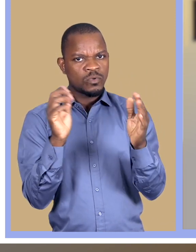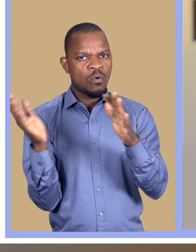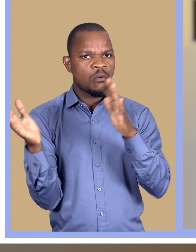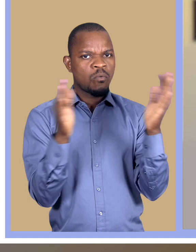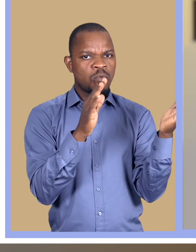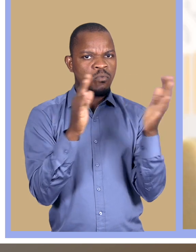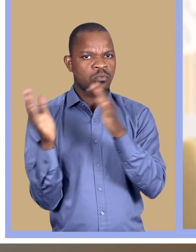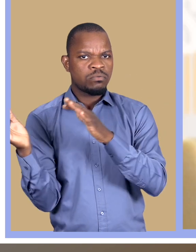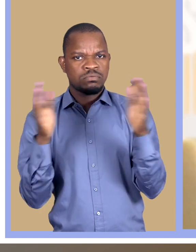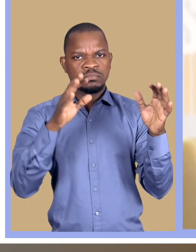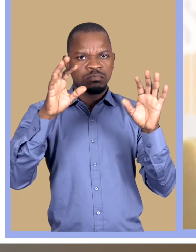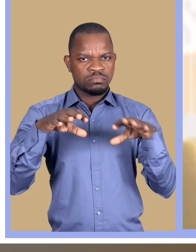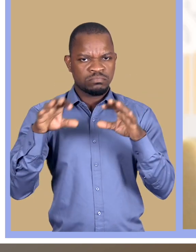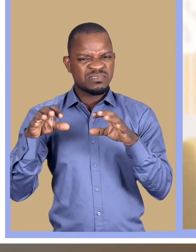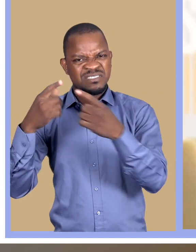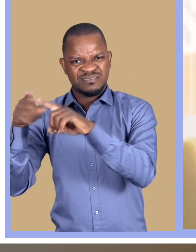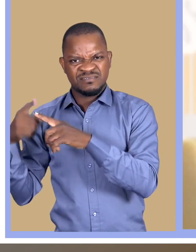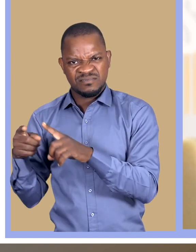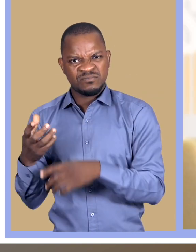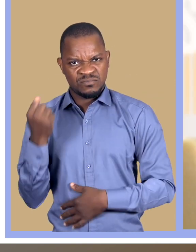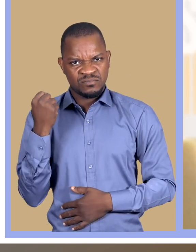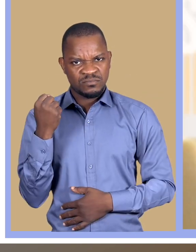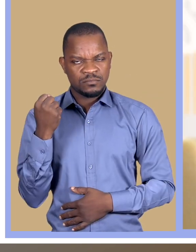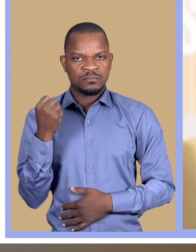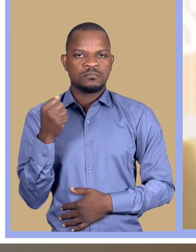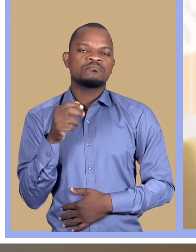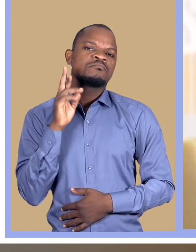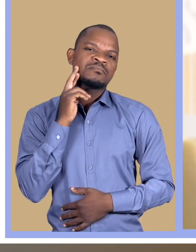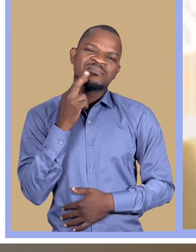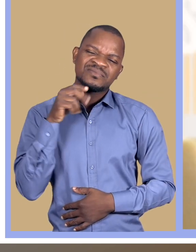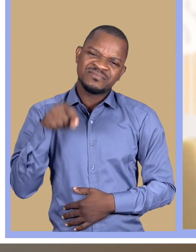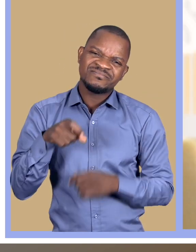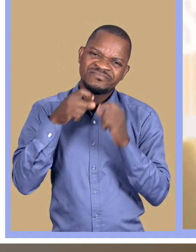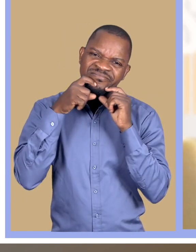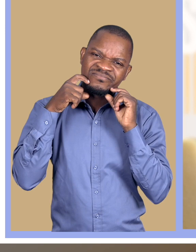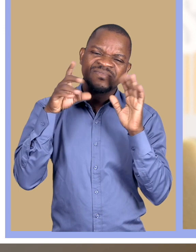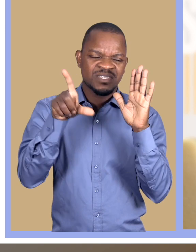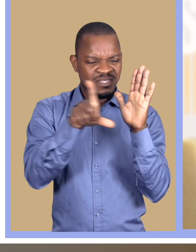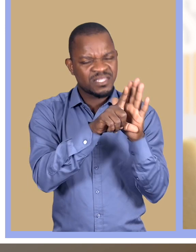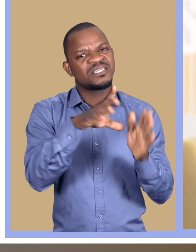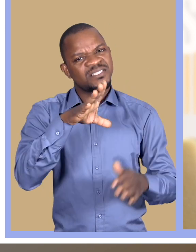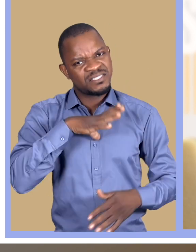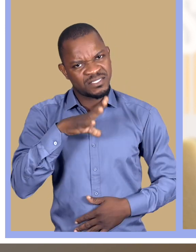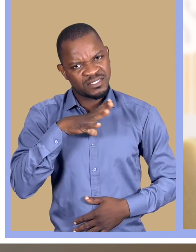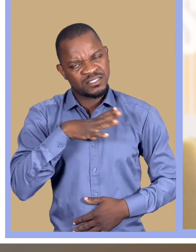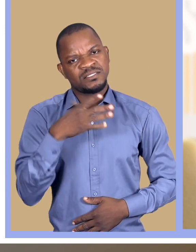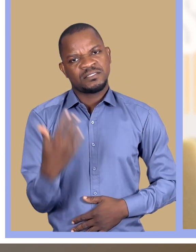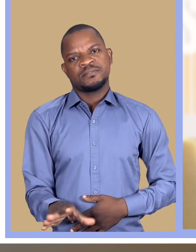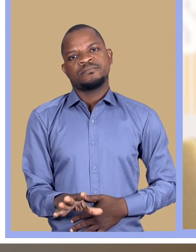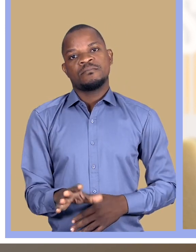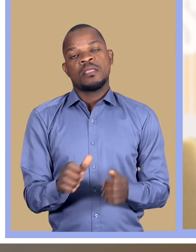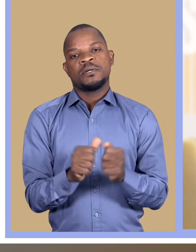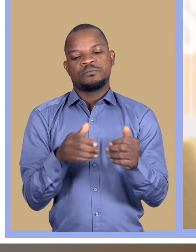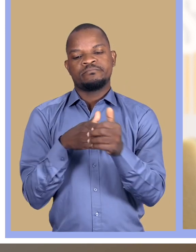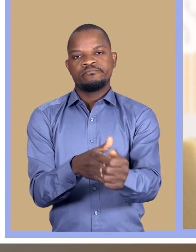Nós temos muita legislação. Aplicar a legislação, fazê-la